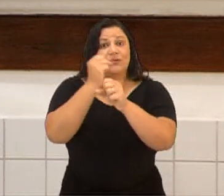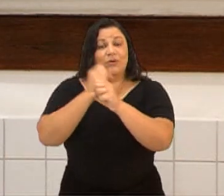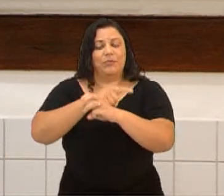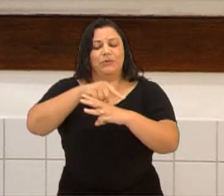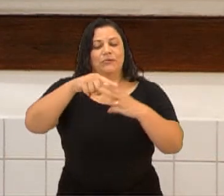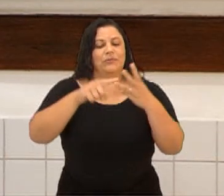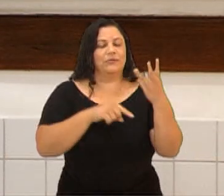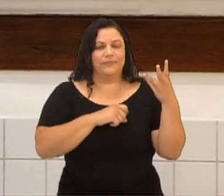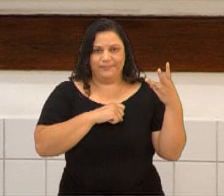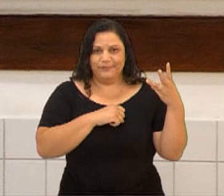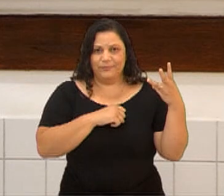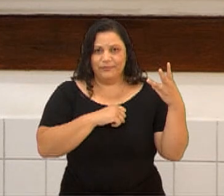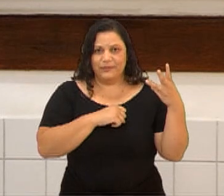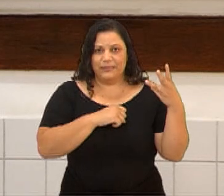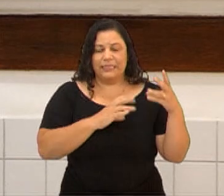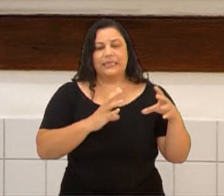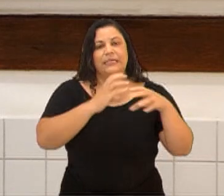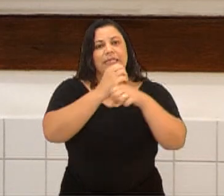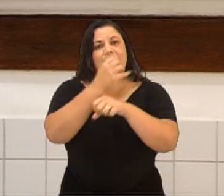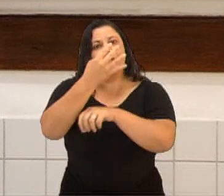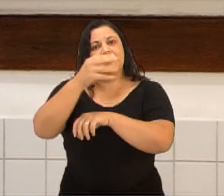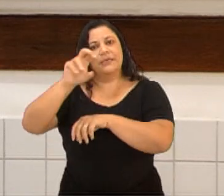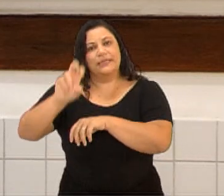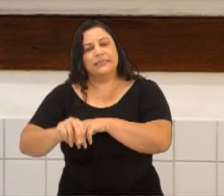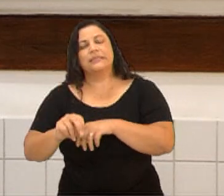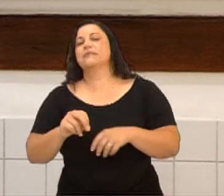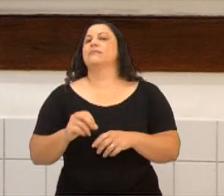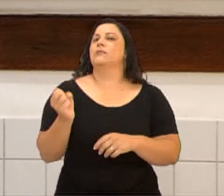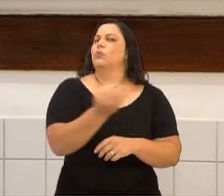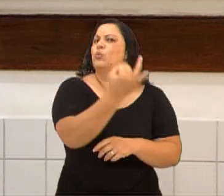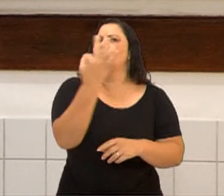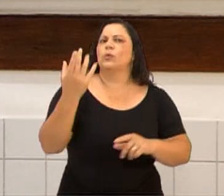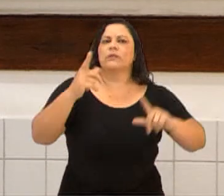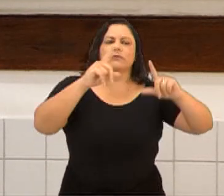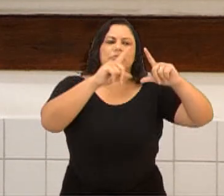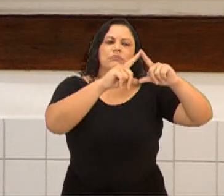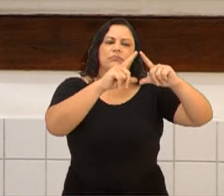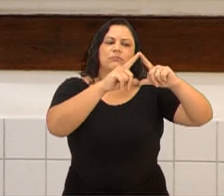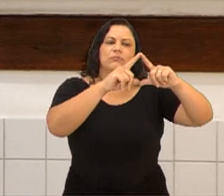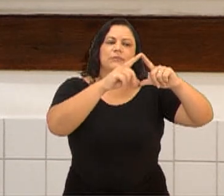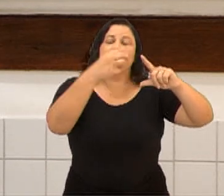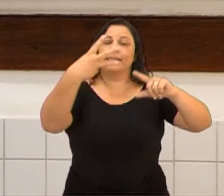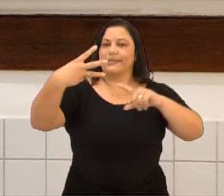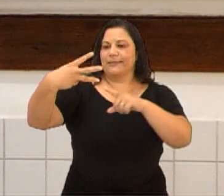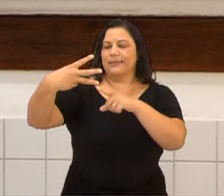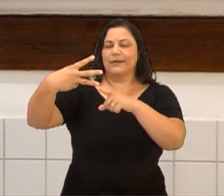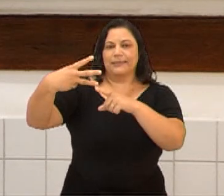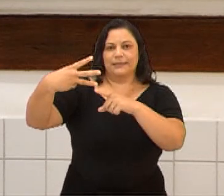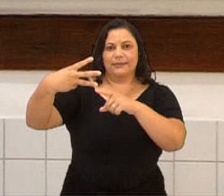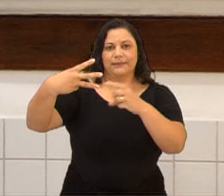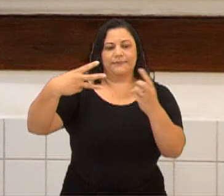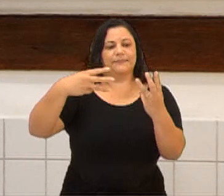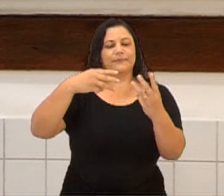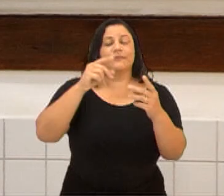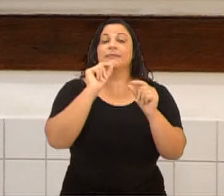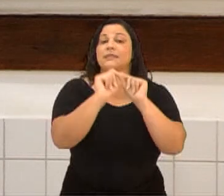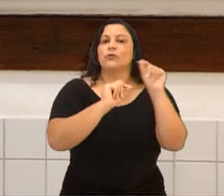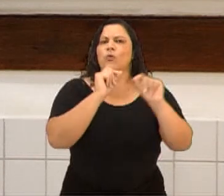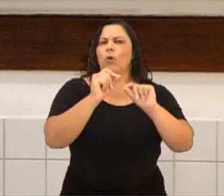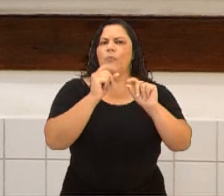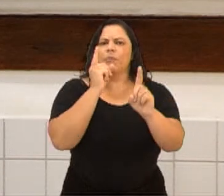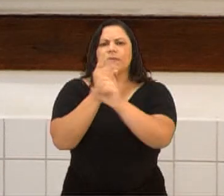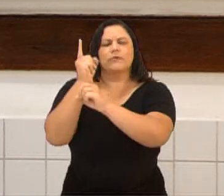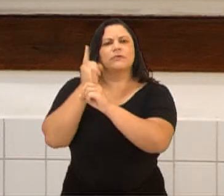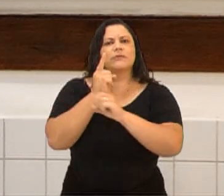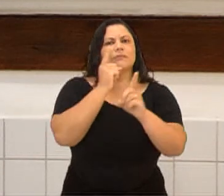dá 450. Quantos lados tem um triângulo? 3. Para eu achar o lado de cada triângulo,